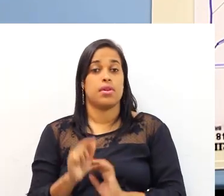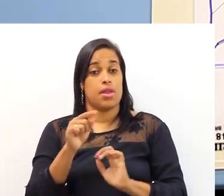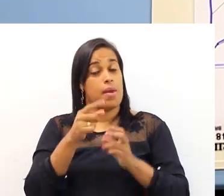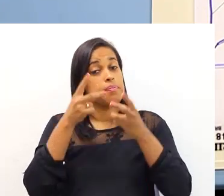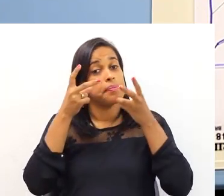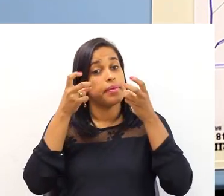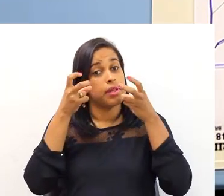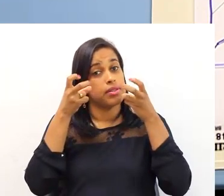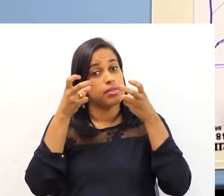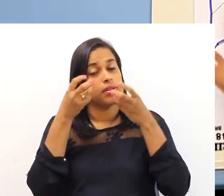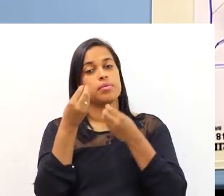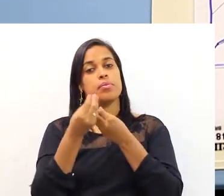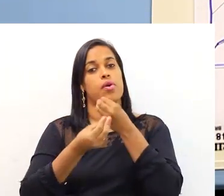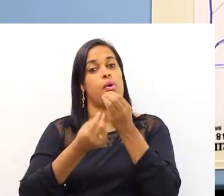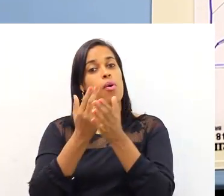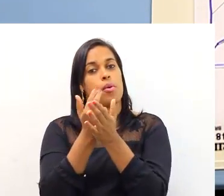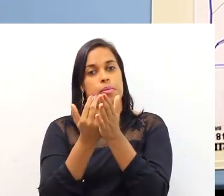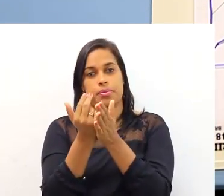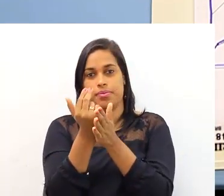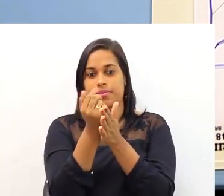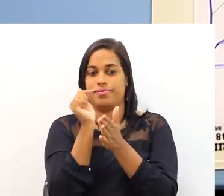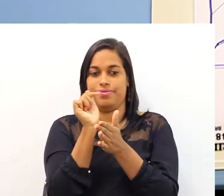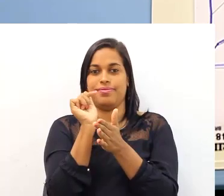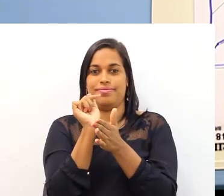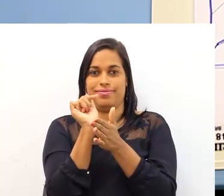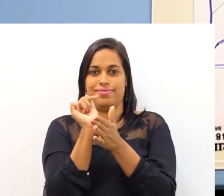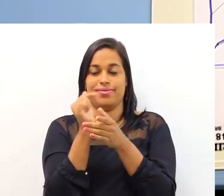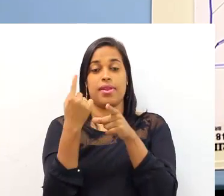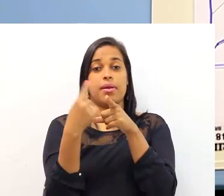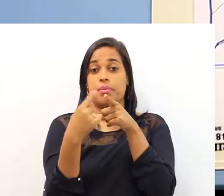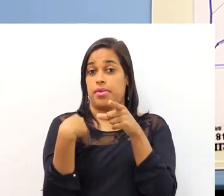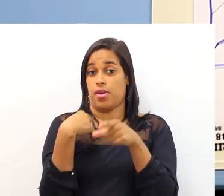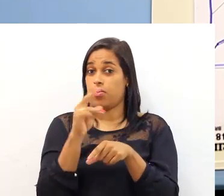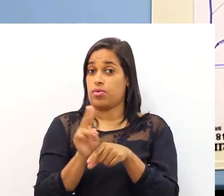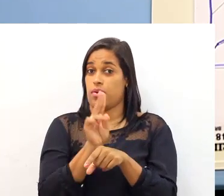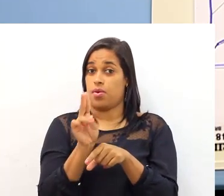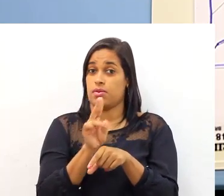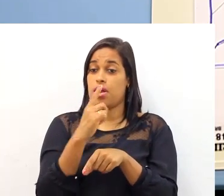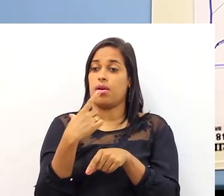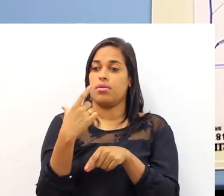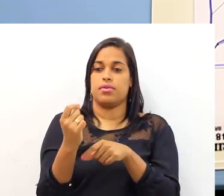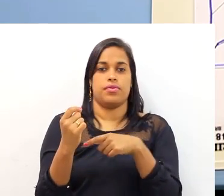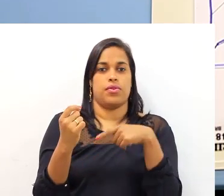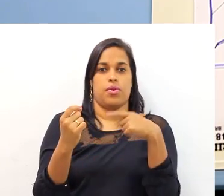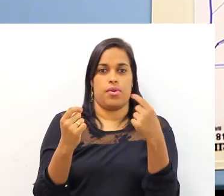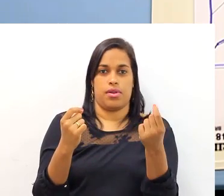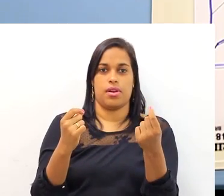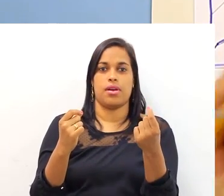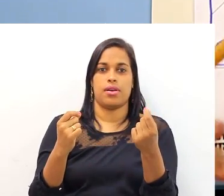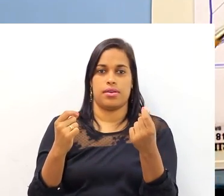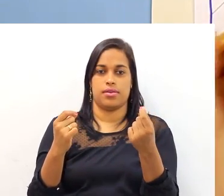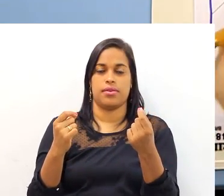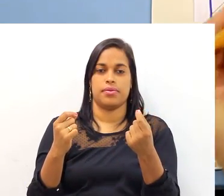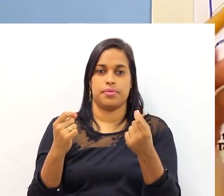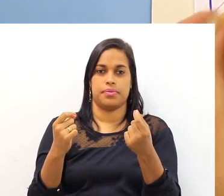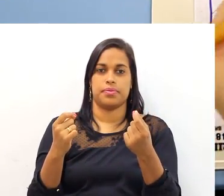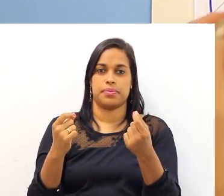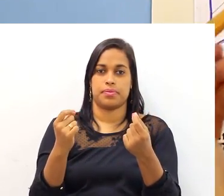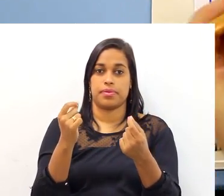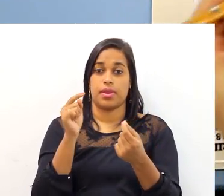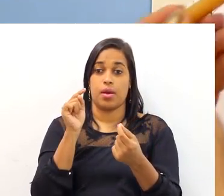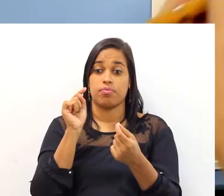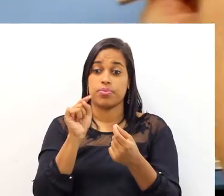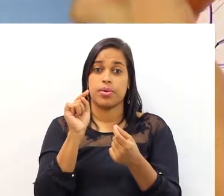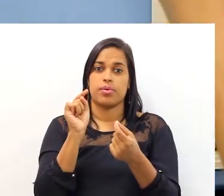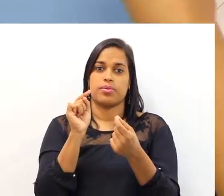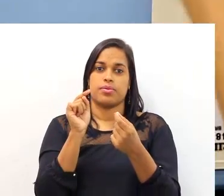E aí observem como o desenho, porque eu estou utilizando a fuga como o